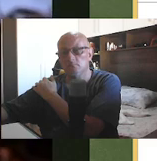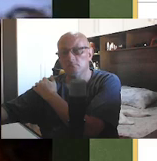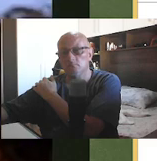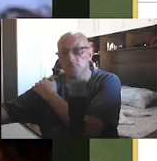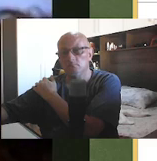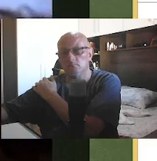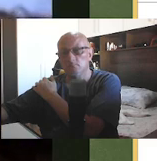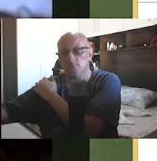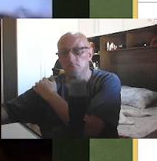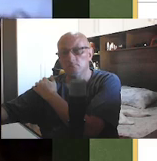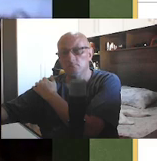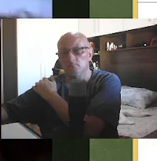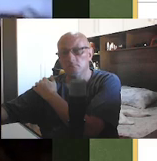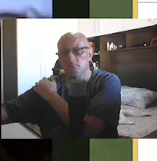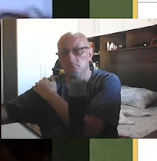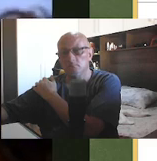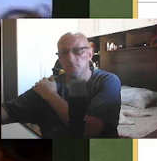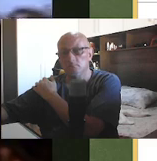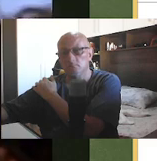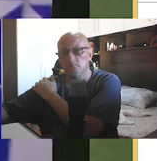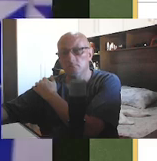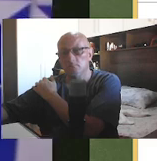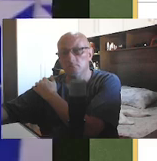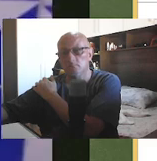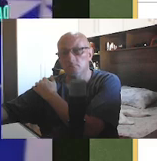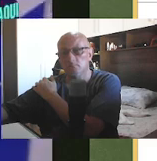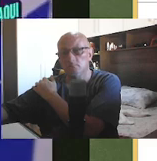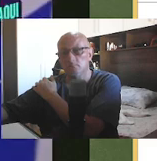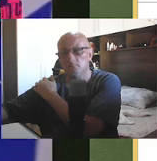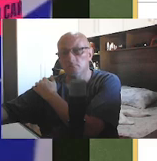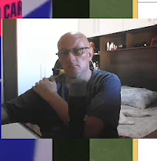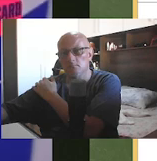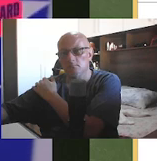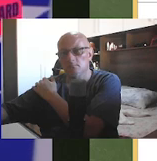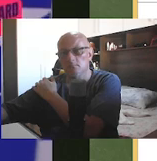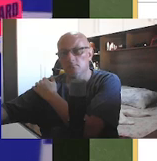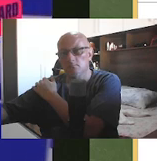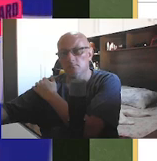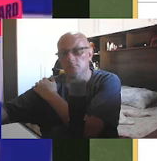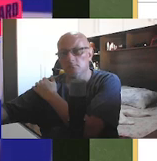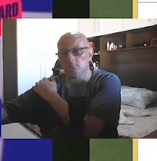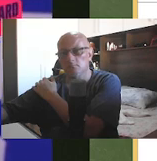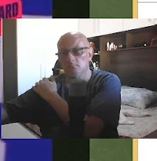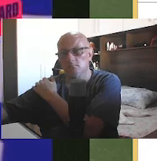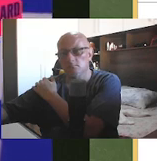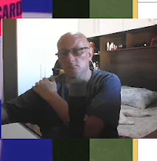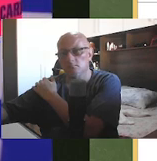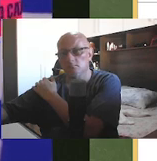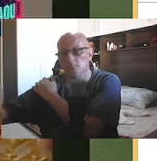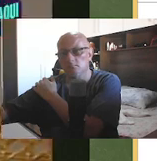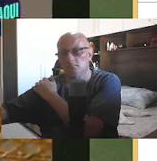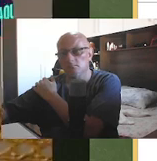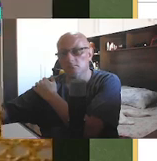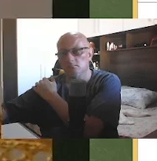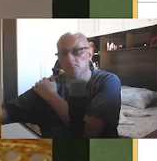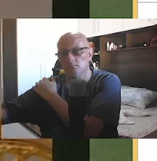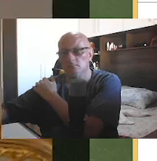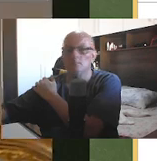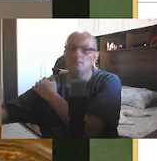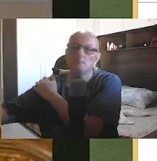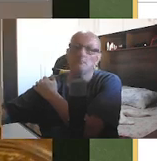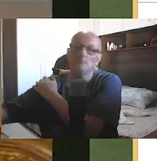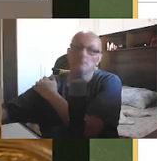Você cantou alguma música assim pra uma menina especial, isso? Pô, pai, claro que não. Olha pra minha cara de quem faz isso, pô. Já, não já. Era o que estavam